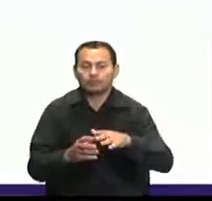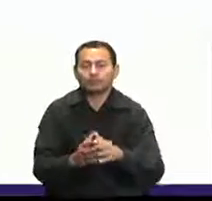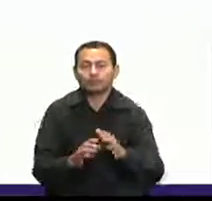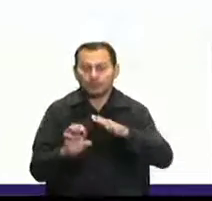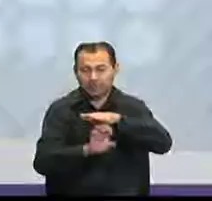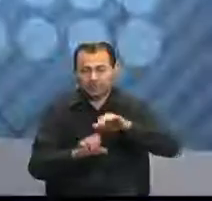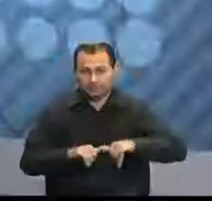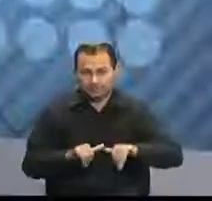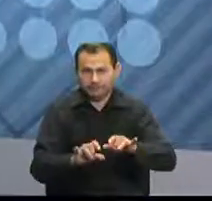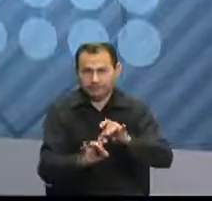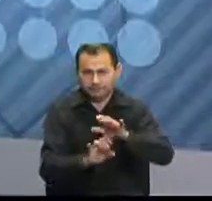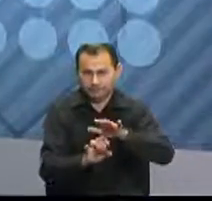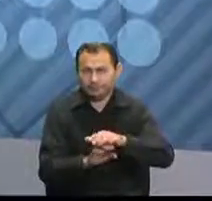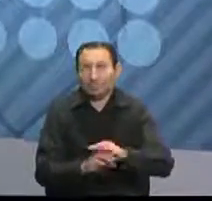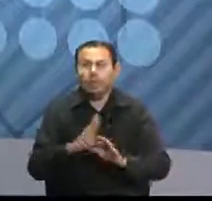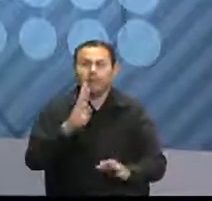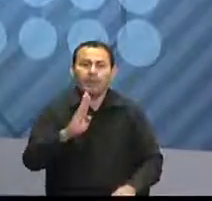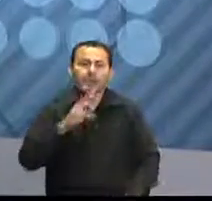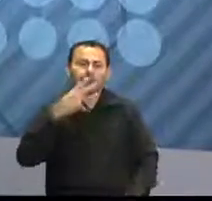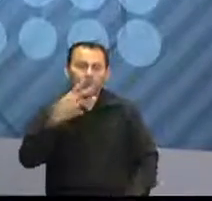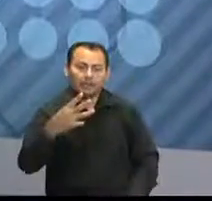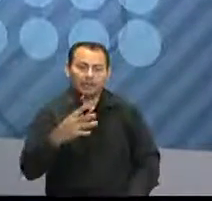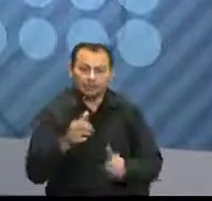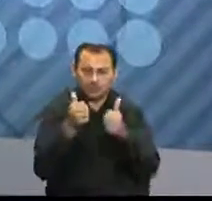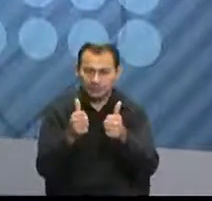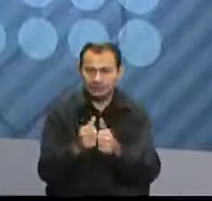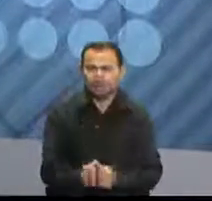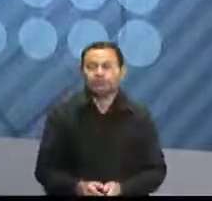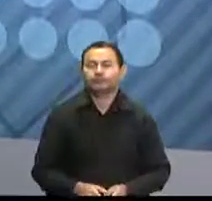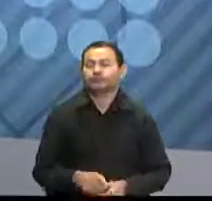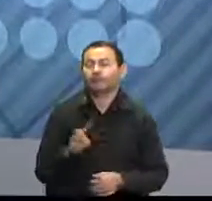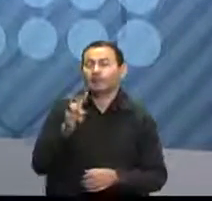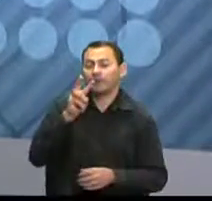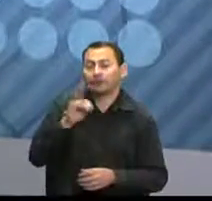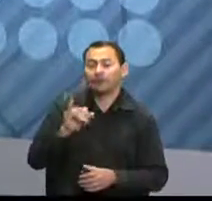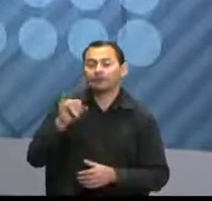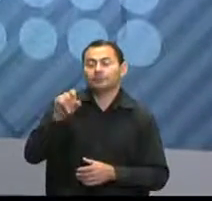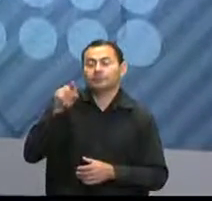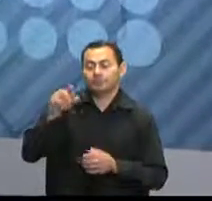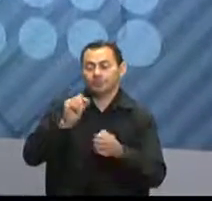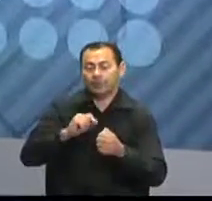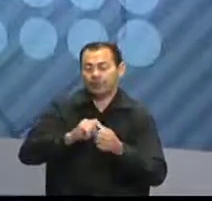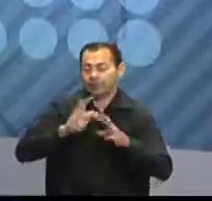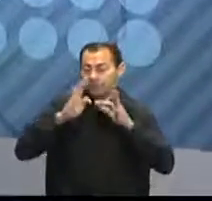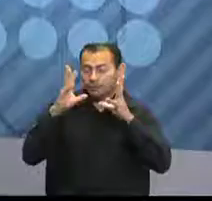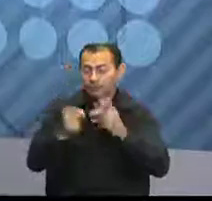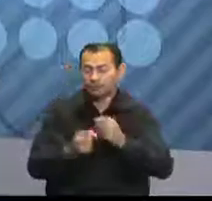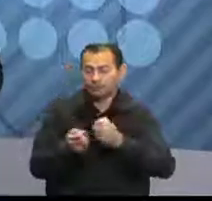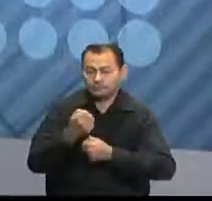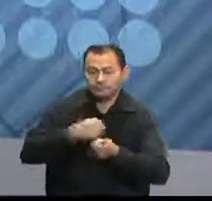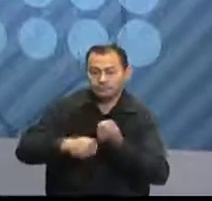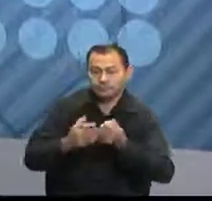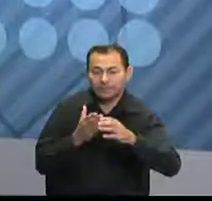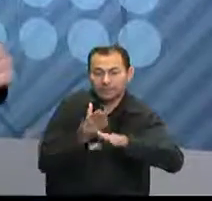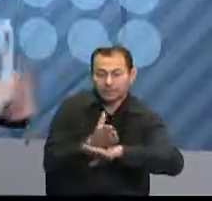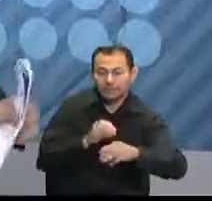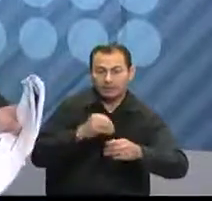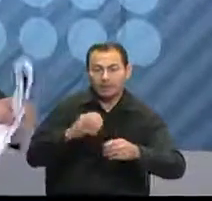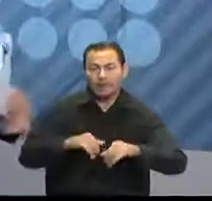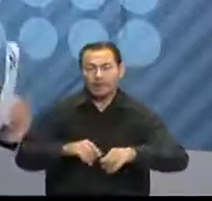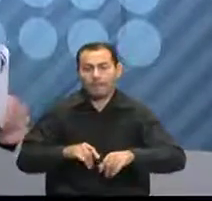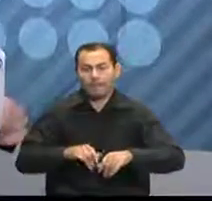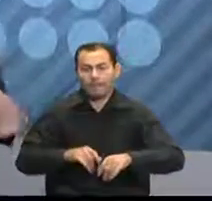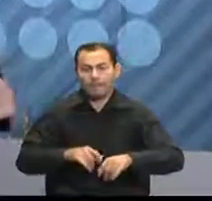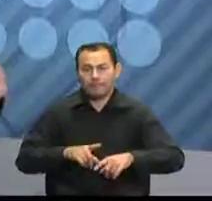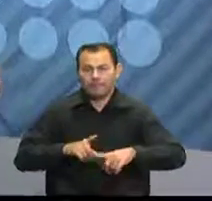nós ouvimos falar do termo b trilhas tudo bem porque lá vai ser realizada todas as operações seja de mercados